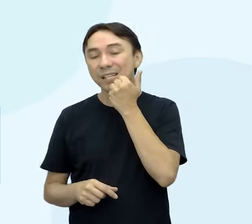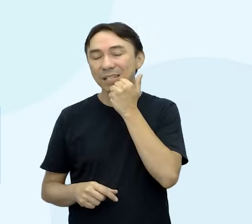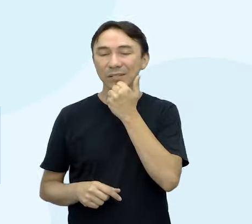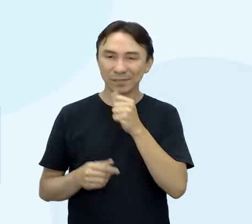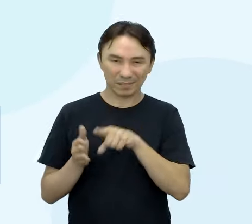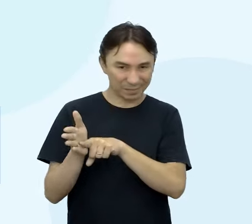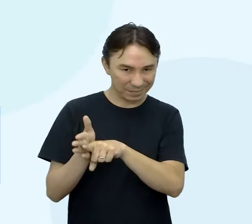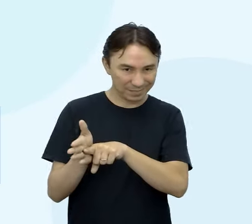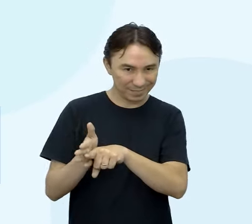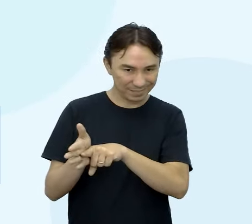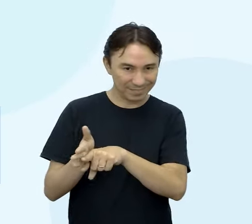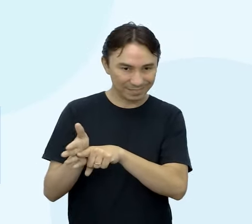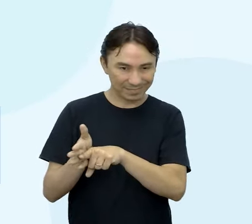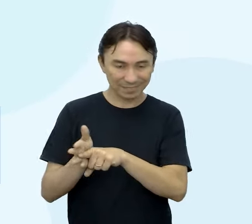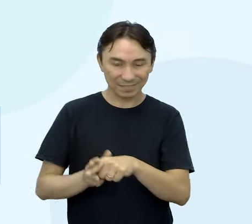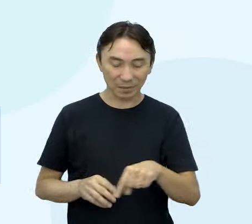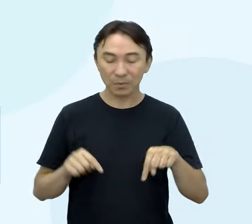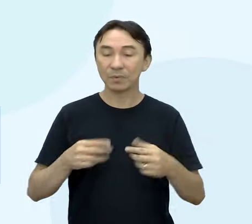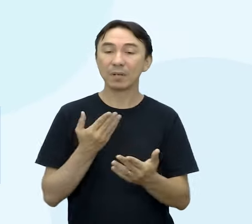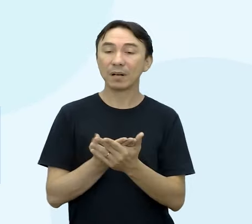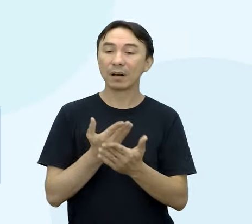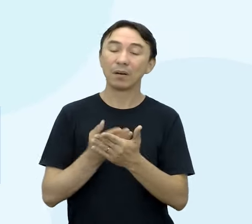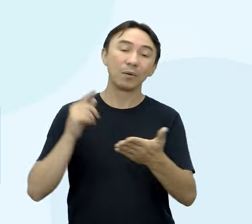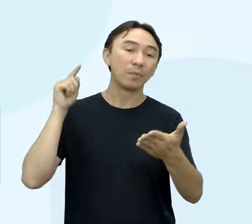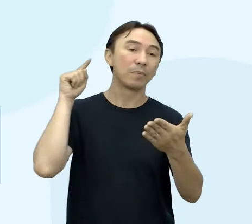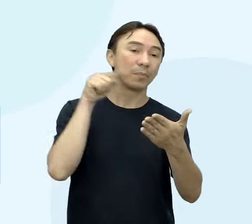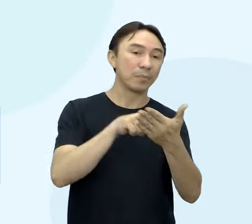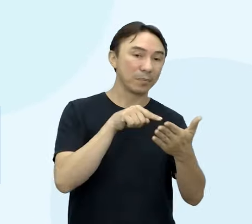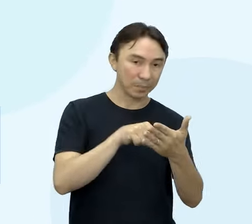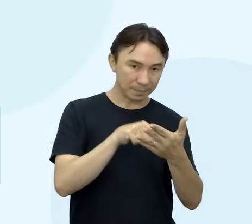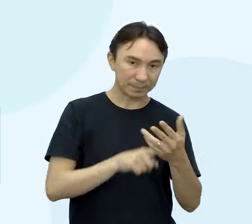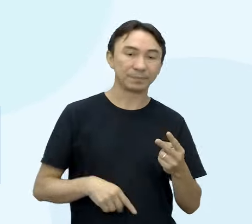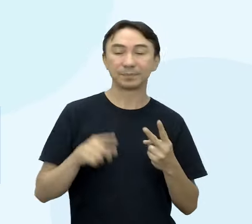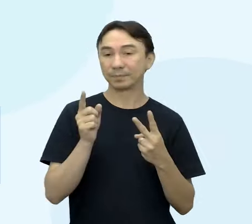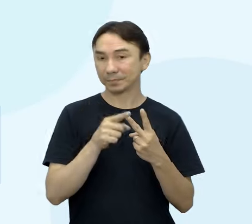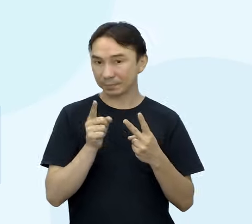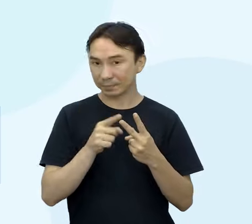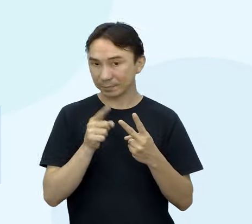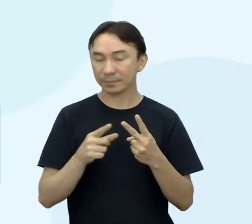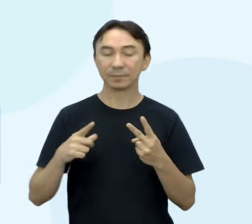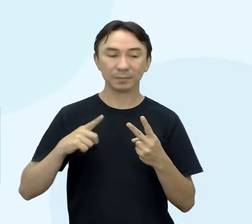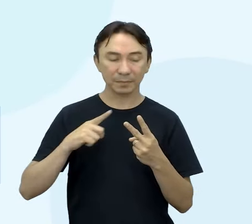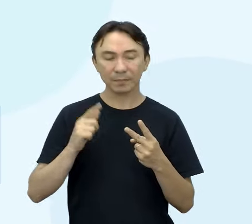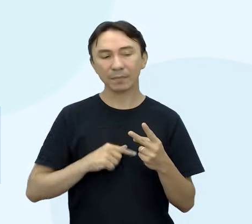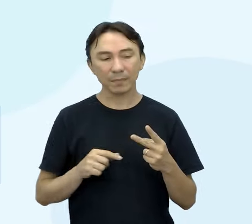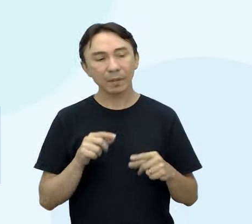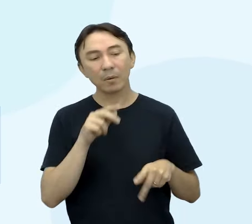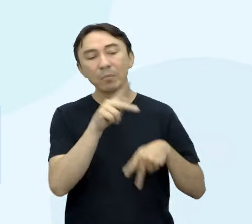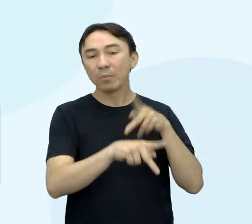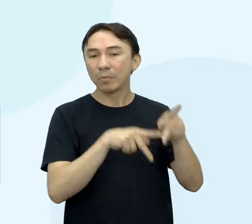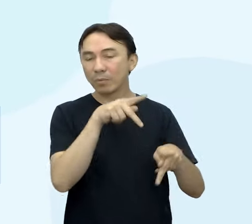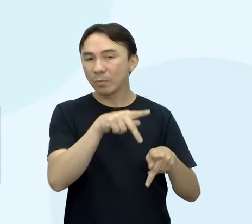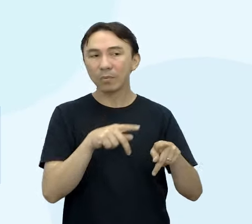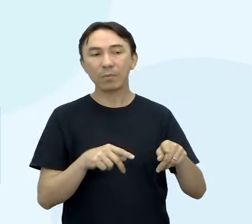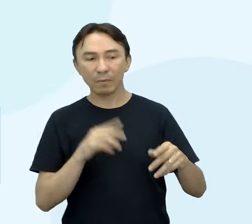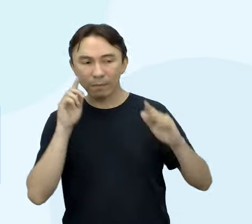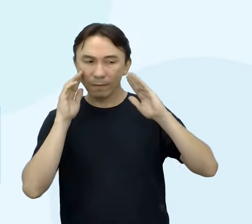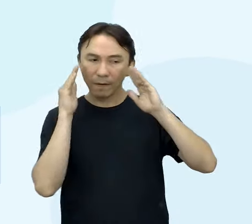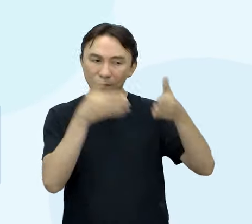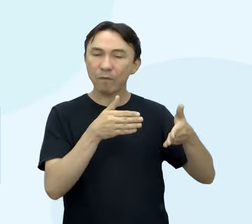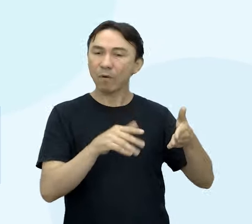essa mesmo. E o objetivo da aula? A gente vai refletir sobre a escolha do público-alvo, do planejamento da